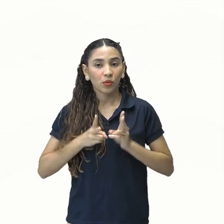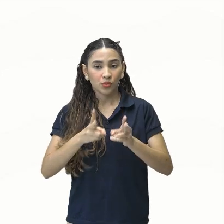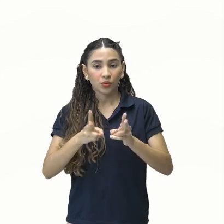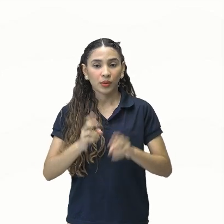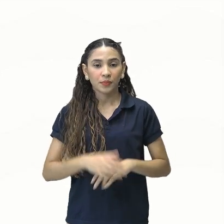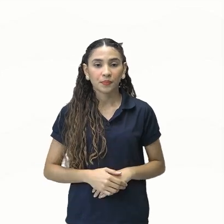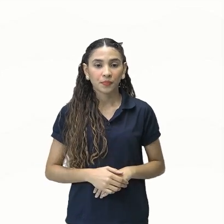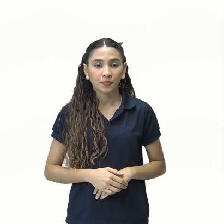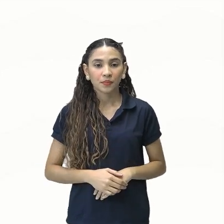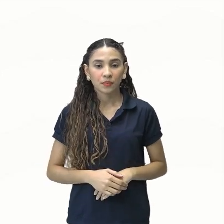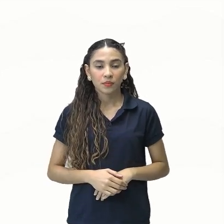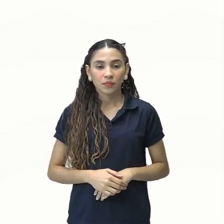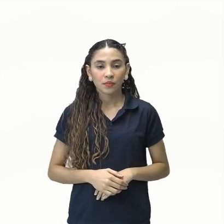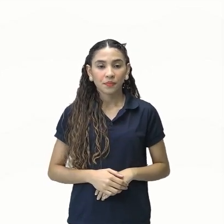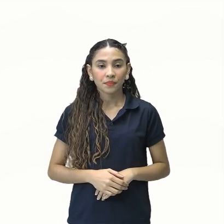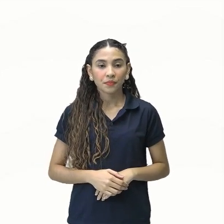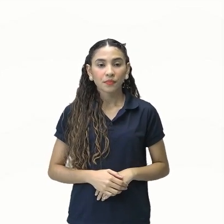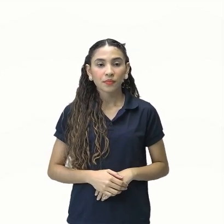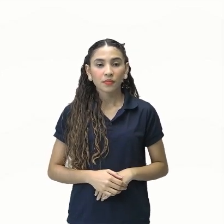frente,